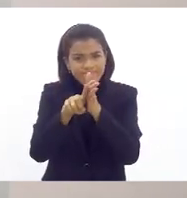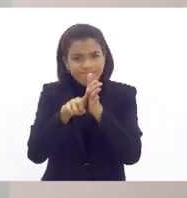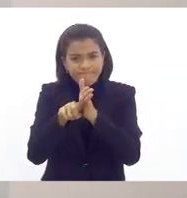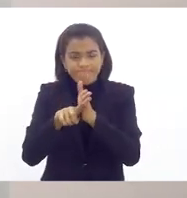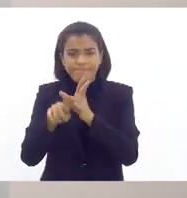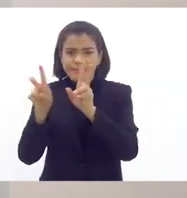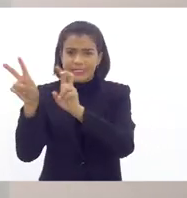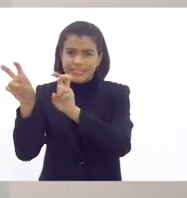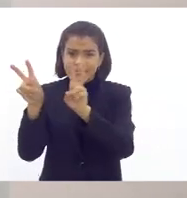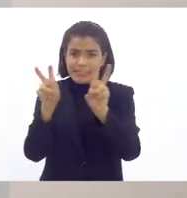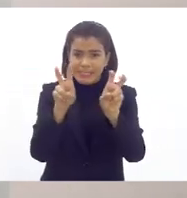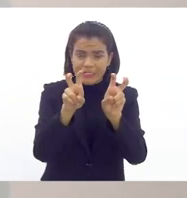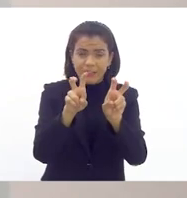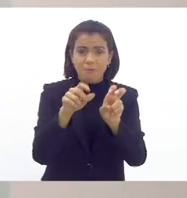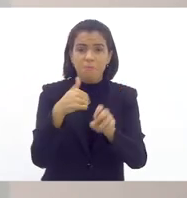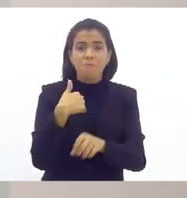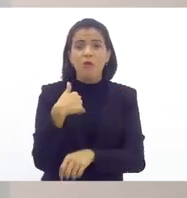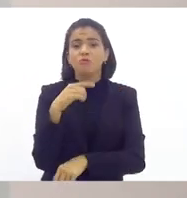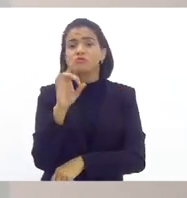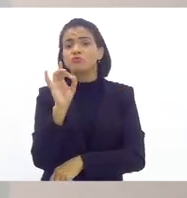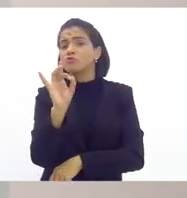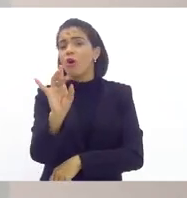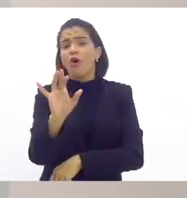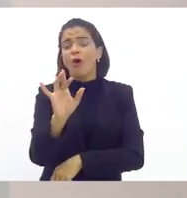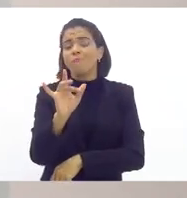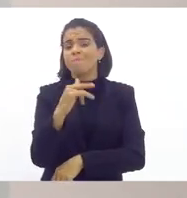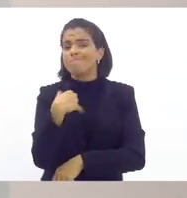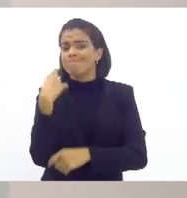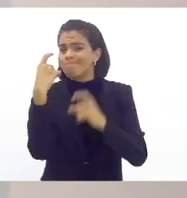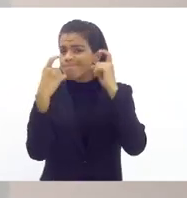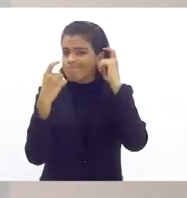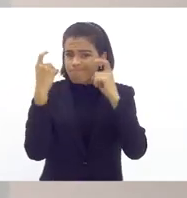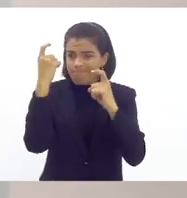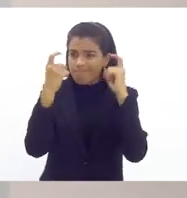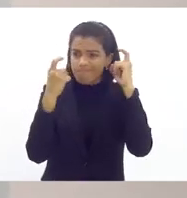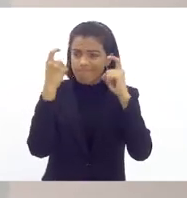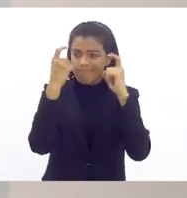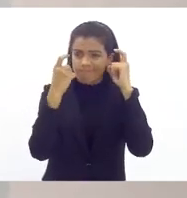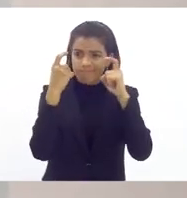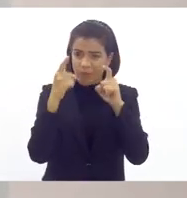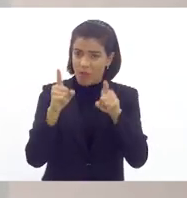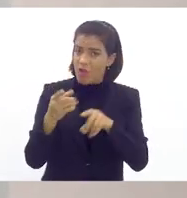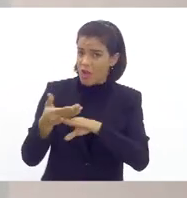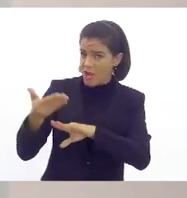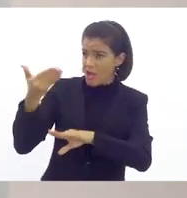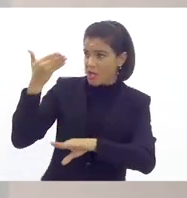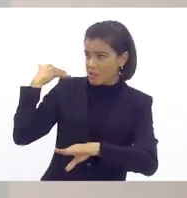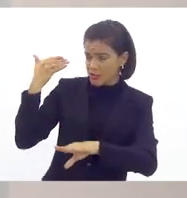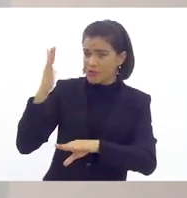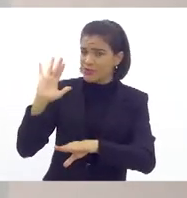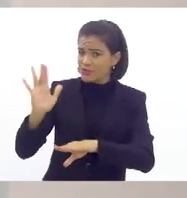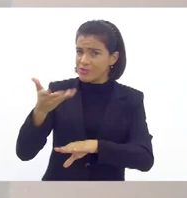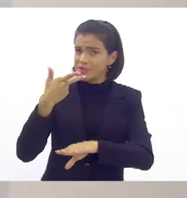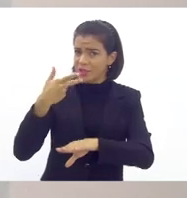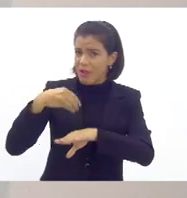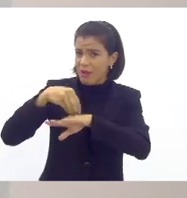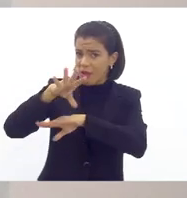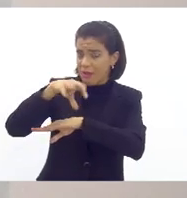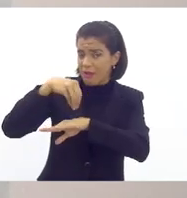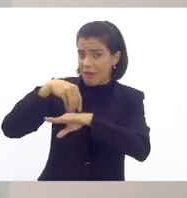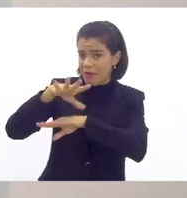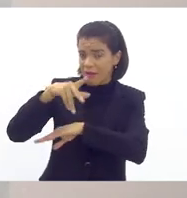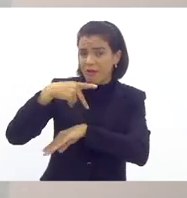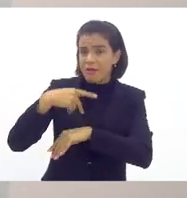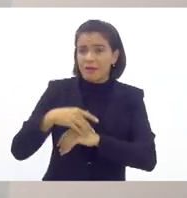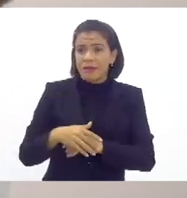assuntos, o meu grande temor, a minha grande preocupação, e eu já falei isso em outros eventos aqui, e